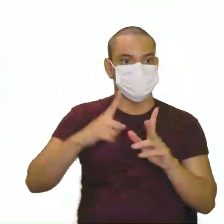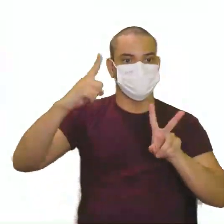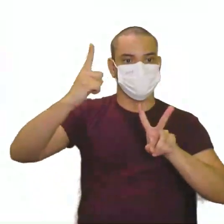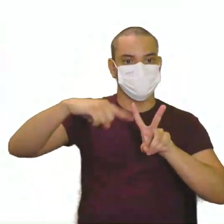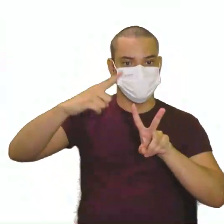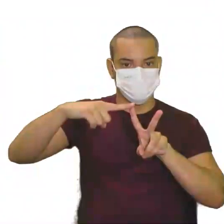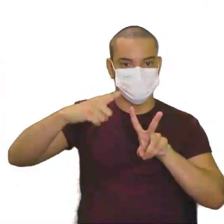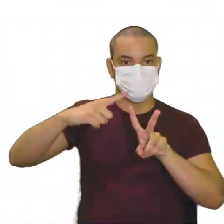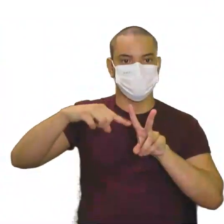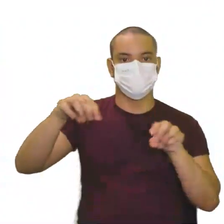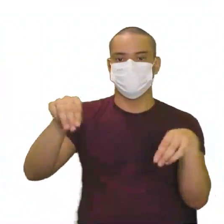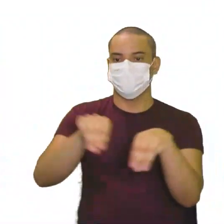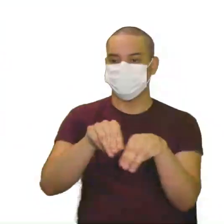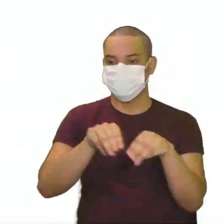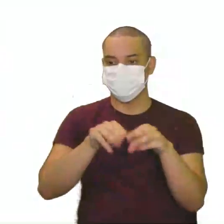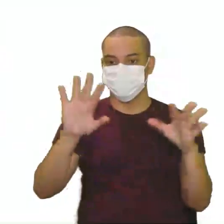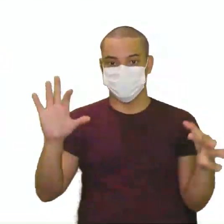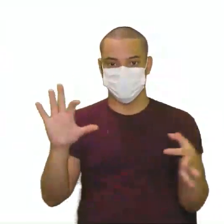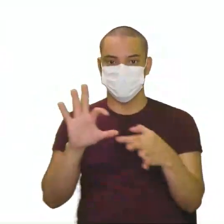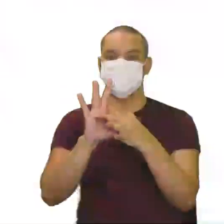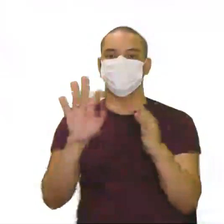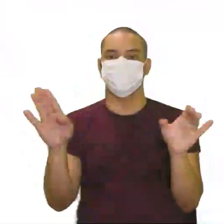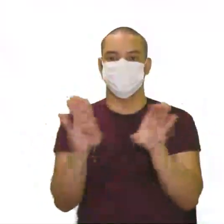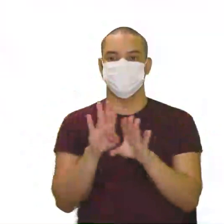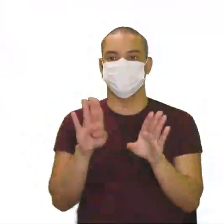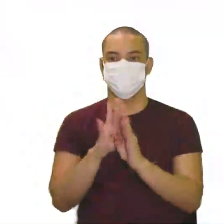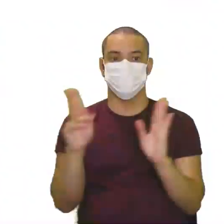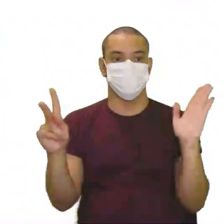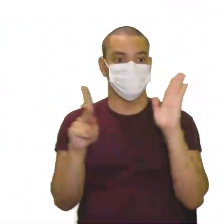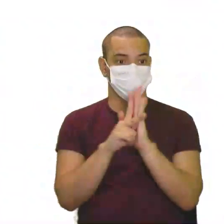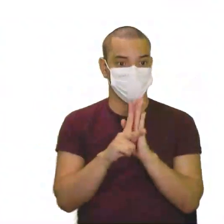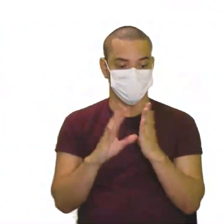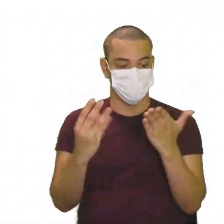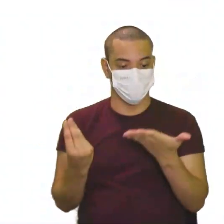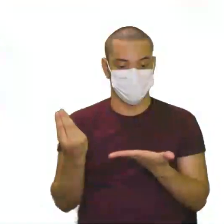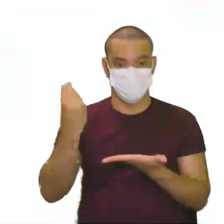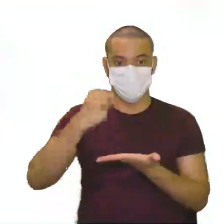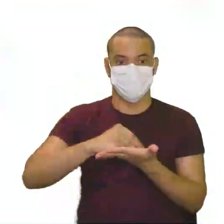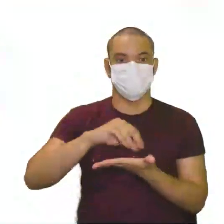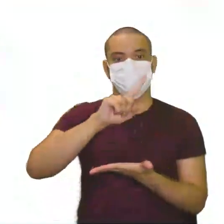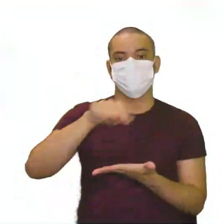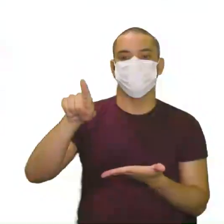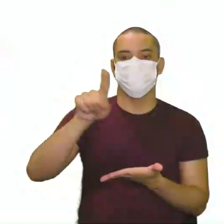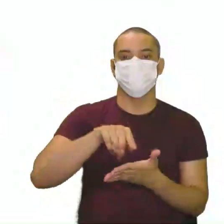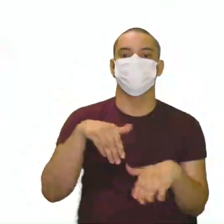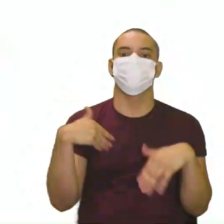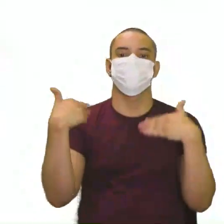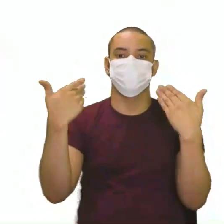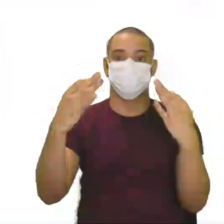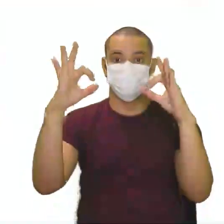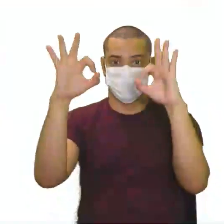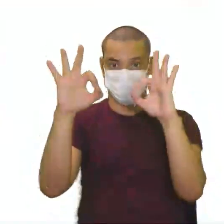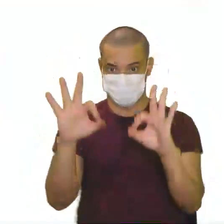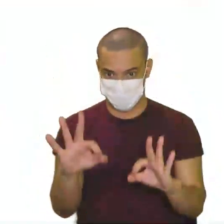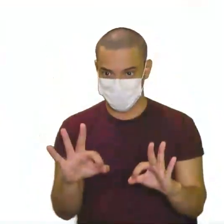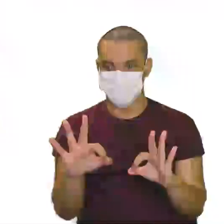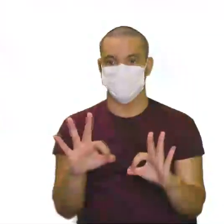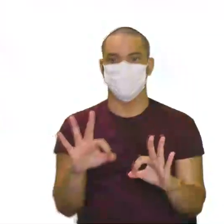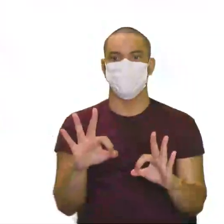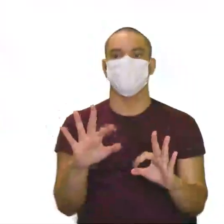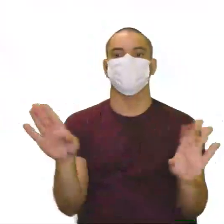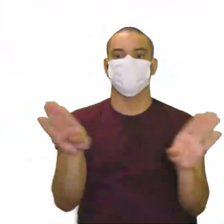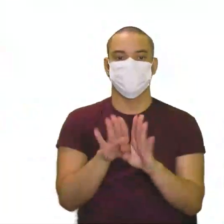vetor campo magnético associado ao ponto em que ela foi colocada assinale a alternativa que indica